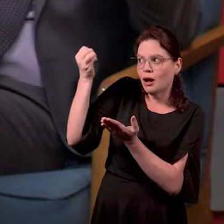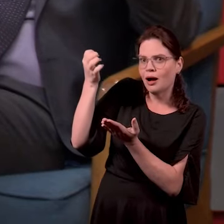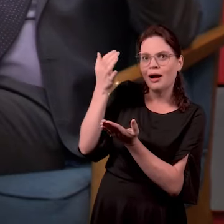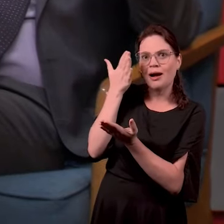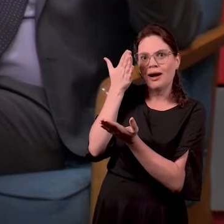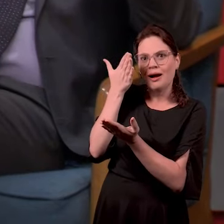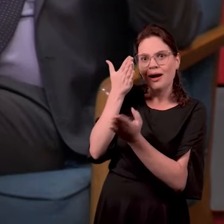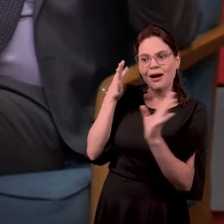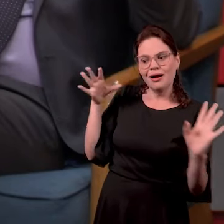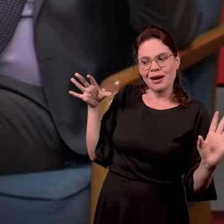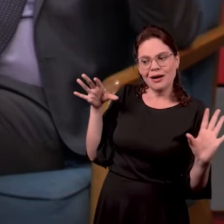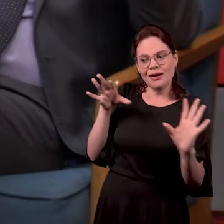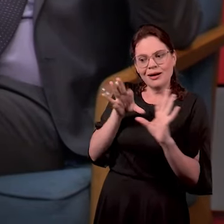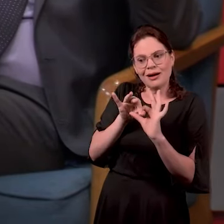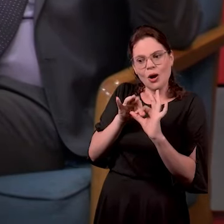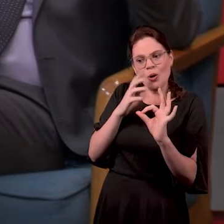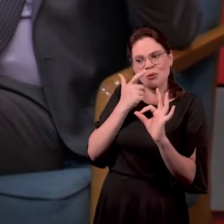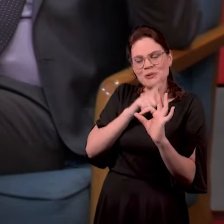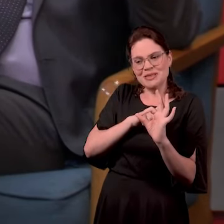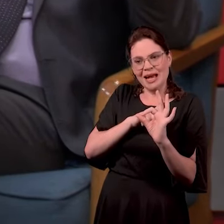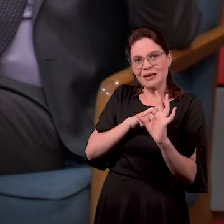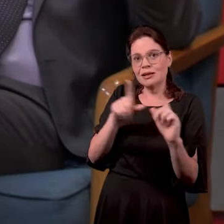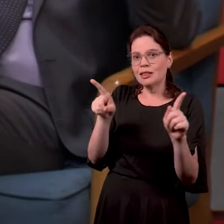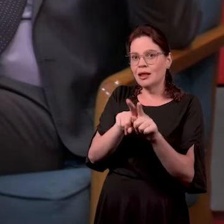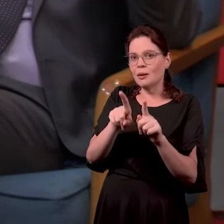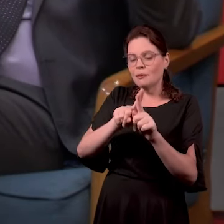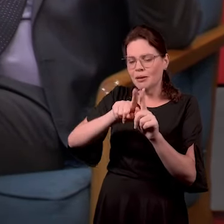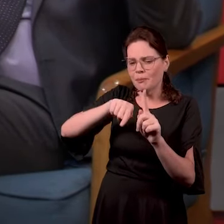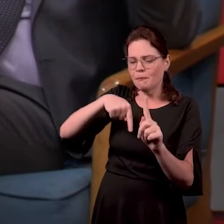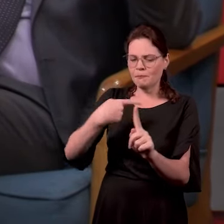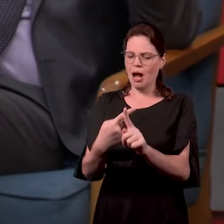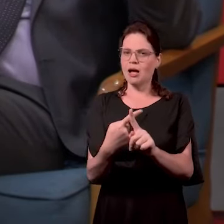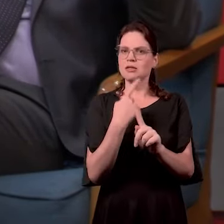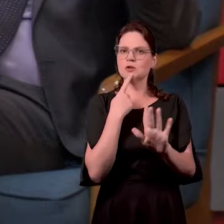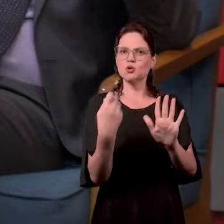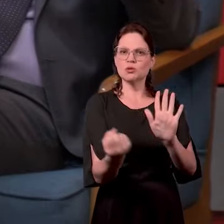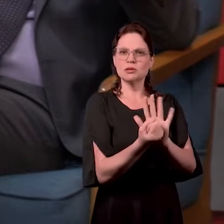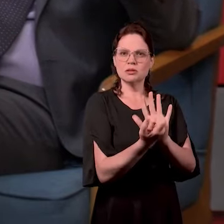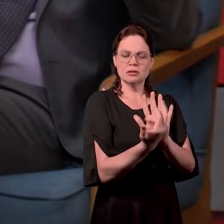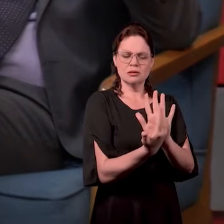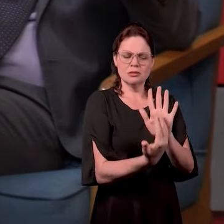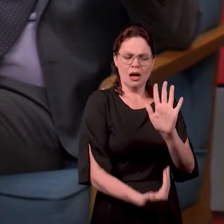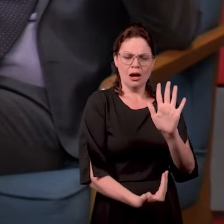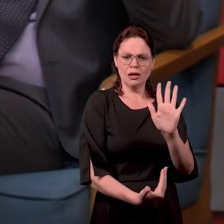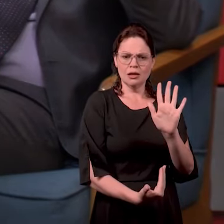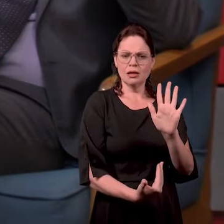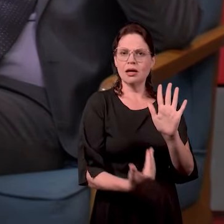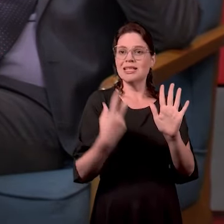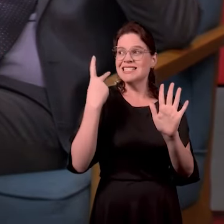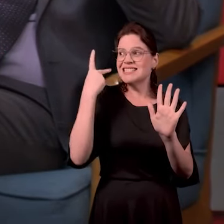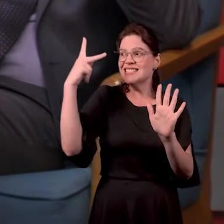Jesus, seu Filho. Quando ele fala seu Filho, está falando filho de quem? Filho do Pai. Então você tem a